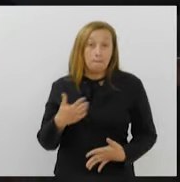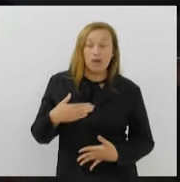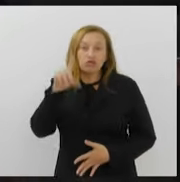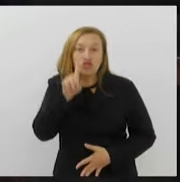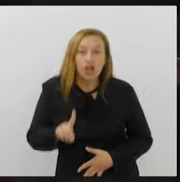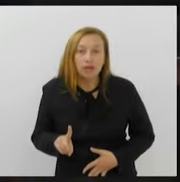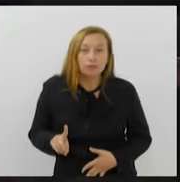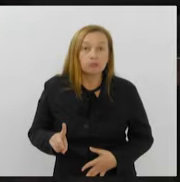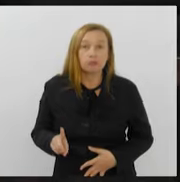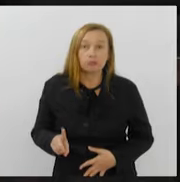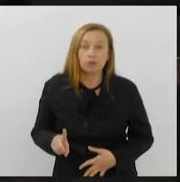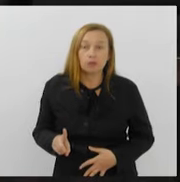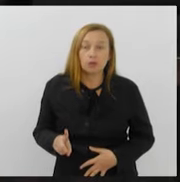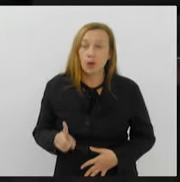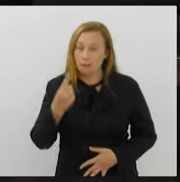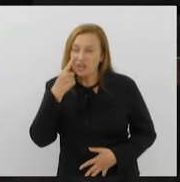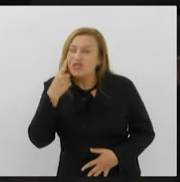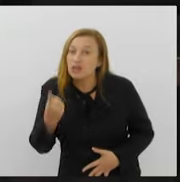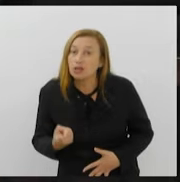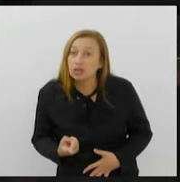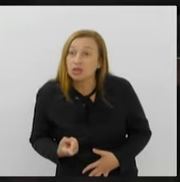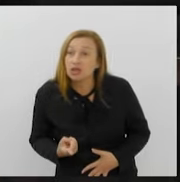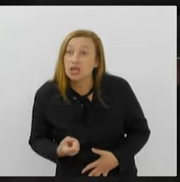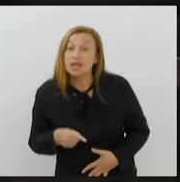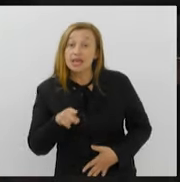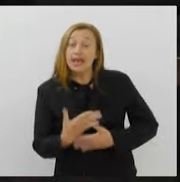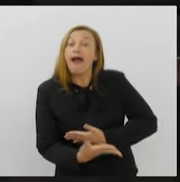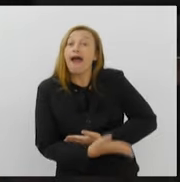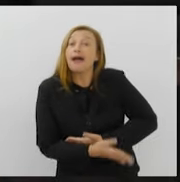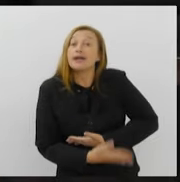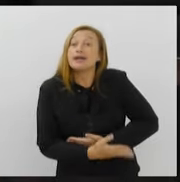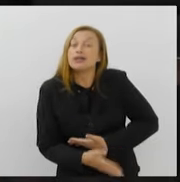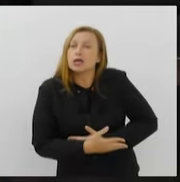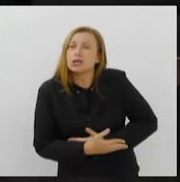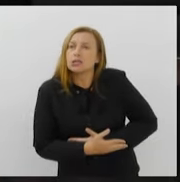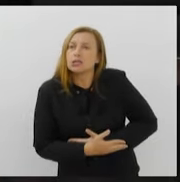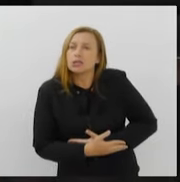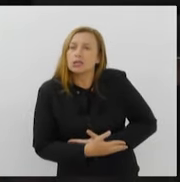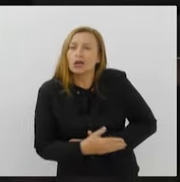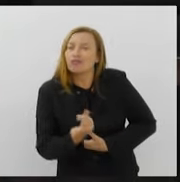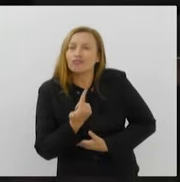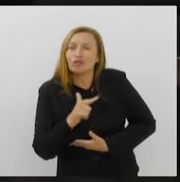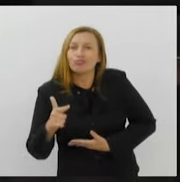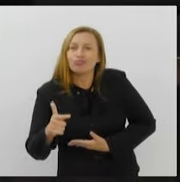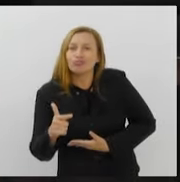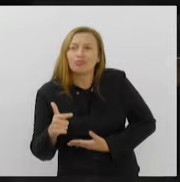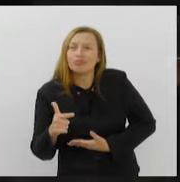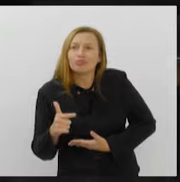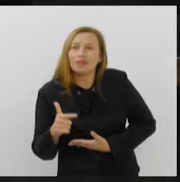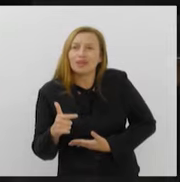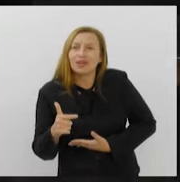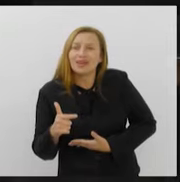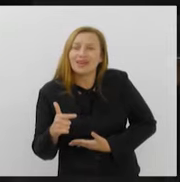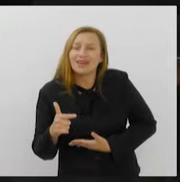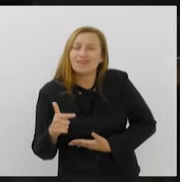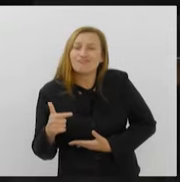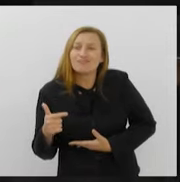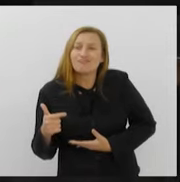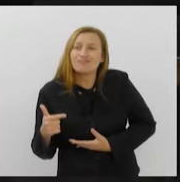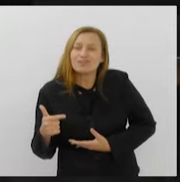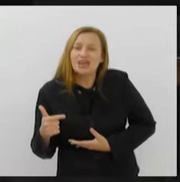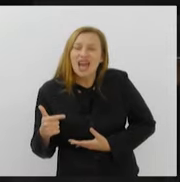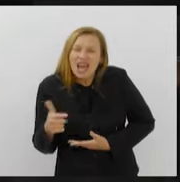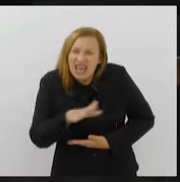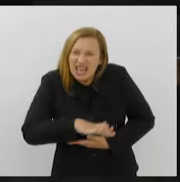direito. Mas veja, aquela criança não tem nada a ver com a violência. Não tem. E veja, criança não é